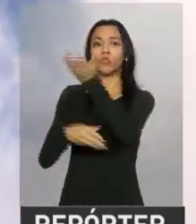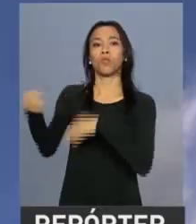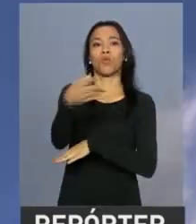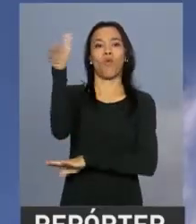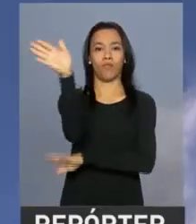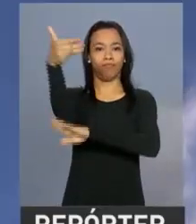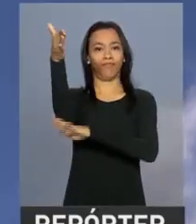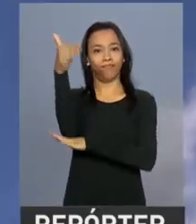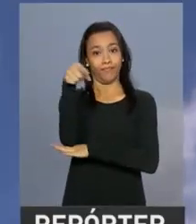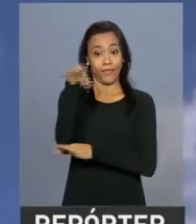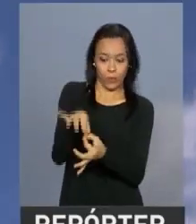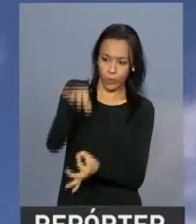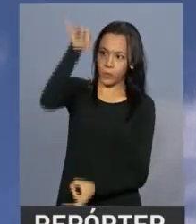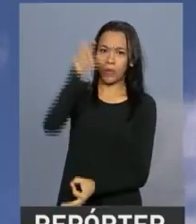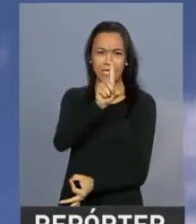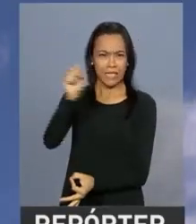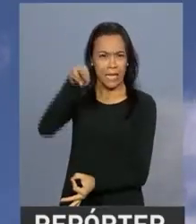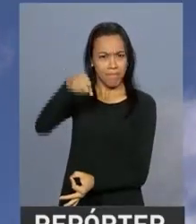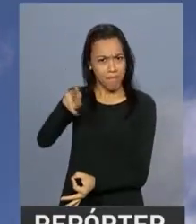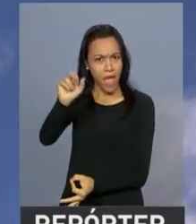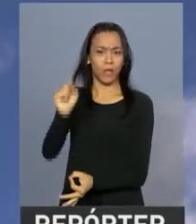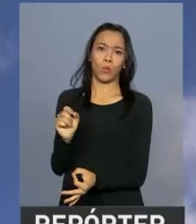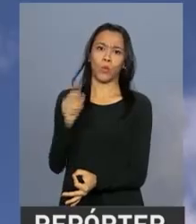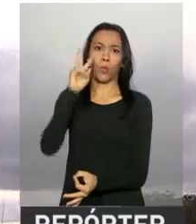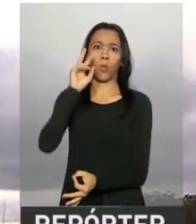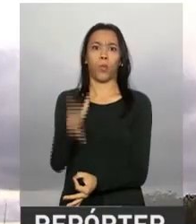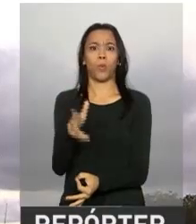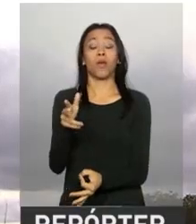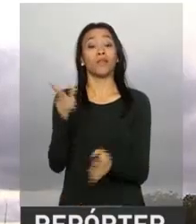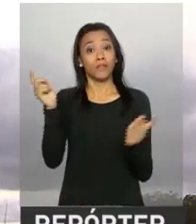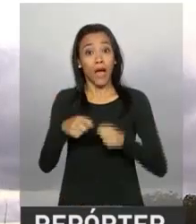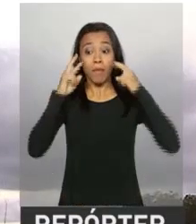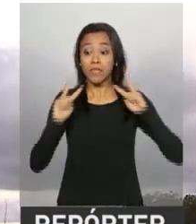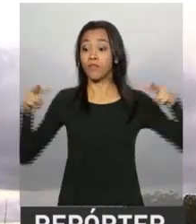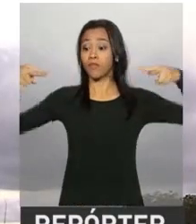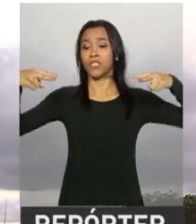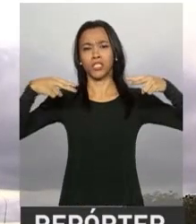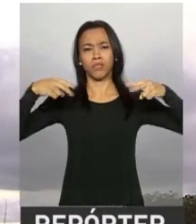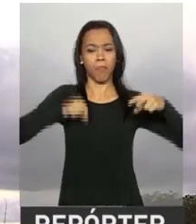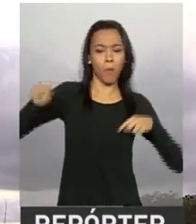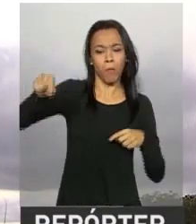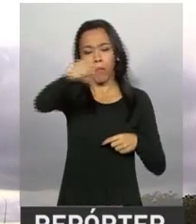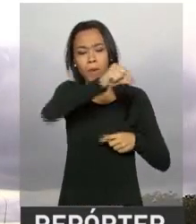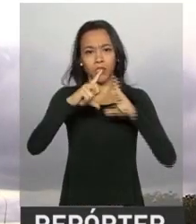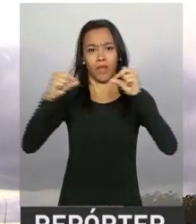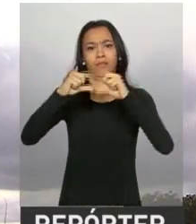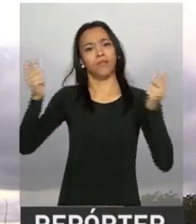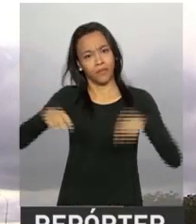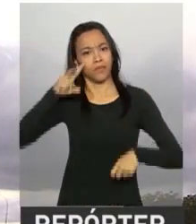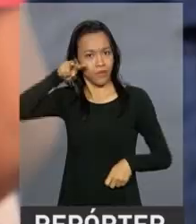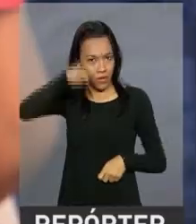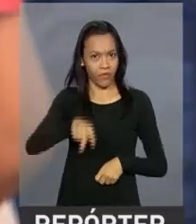nova. A 100 metros do chão e com 280 metros quadrados, ela pode ser vista de diversos pontos da capital